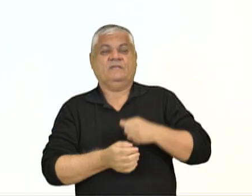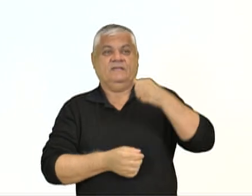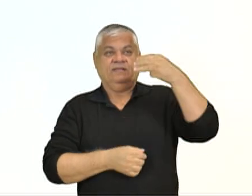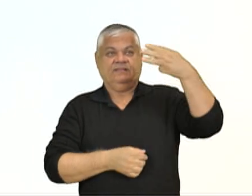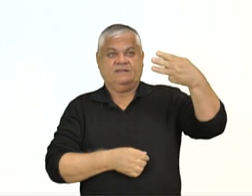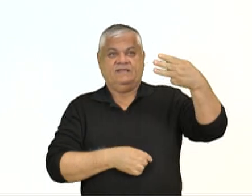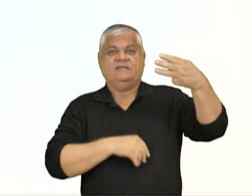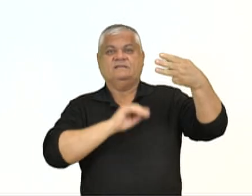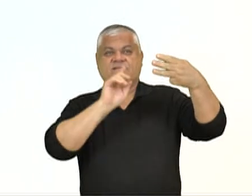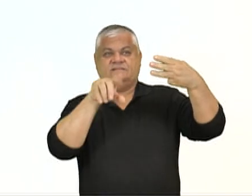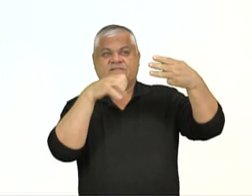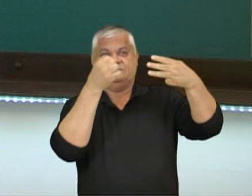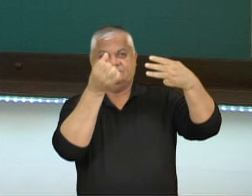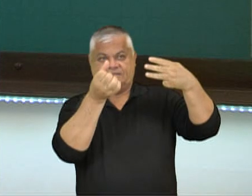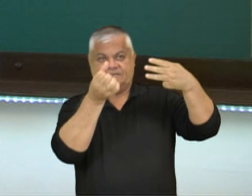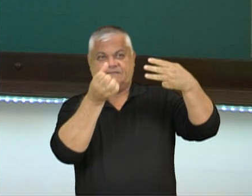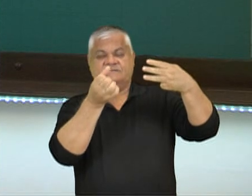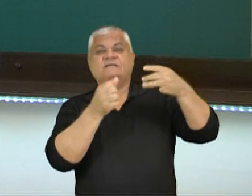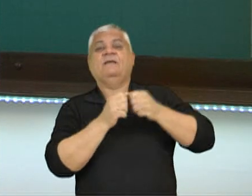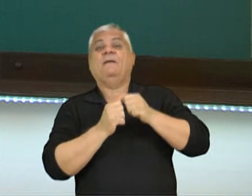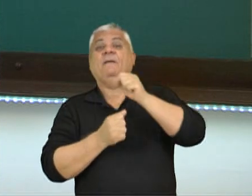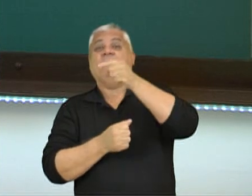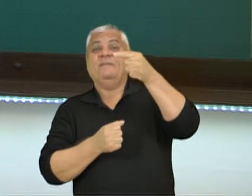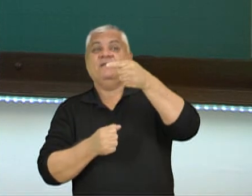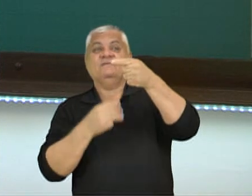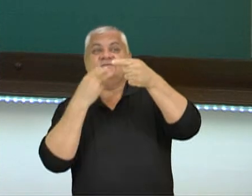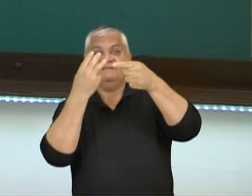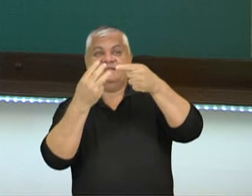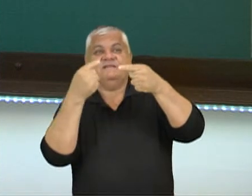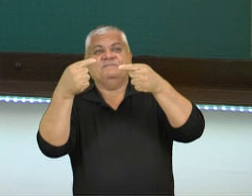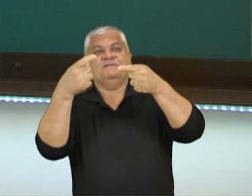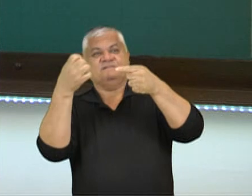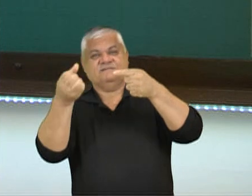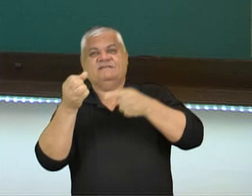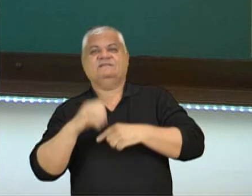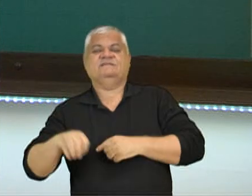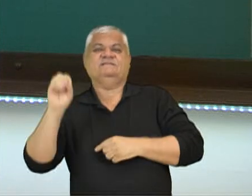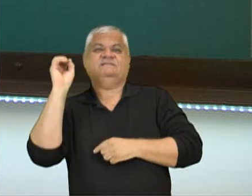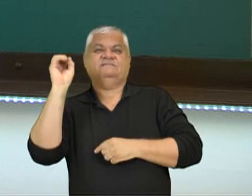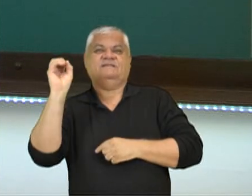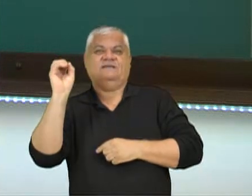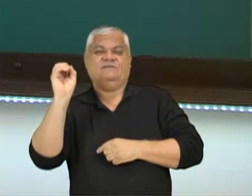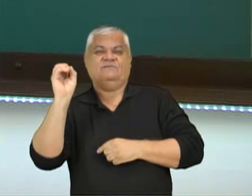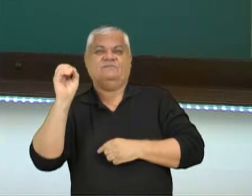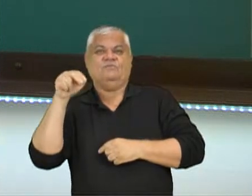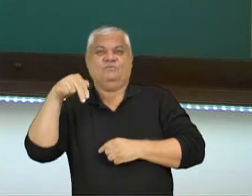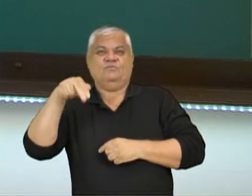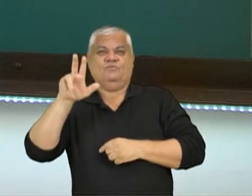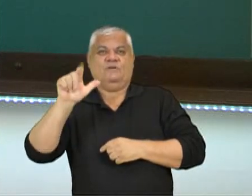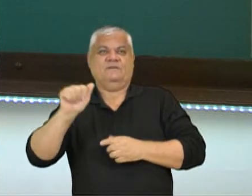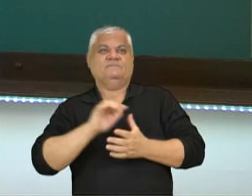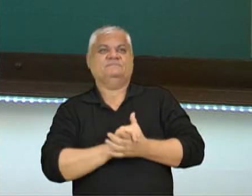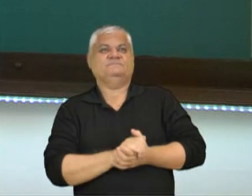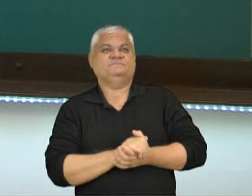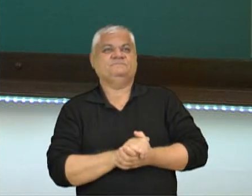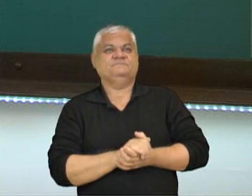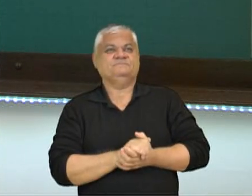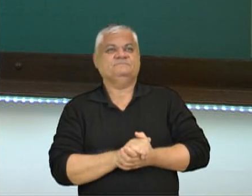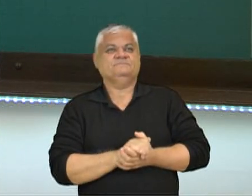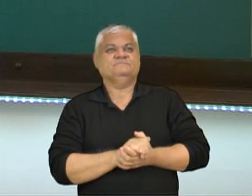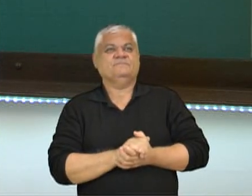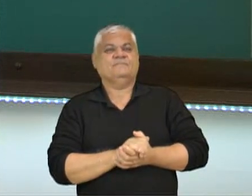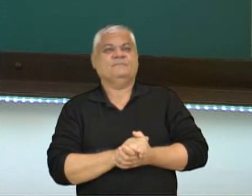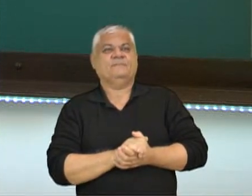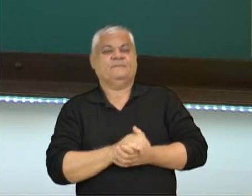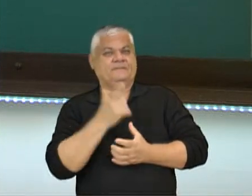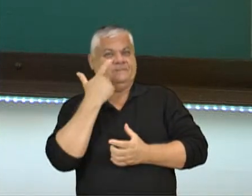original, agora a matriz oposta, ela resulta em uma matriz nula.